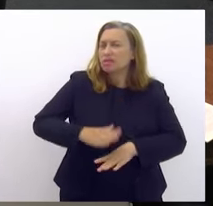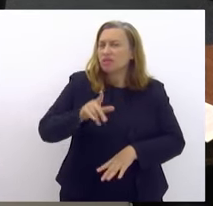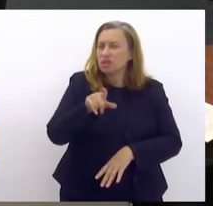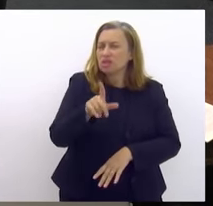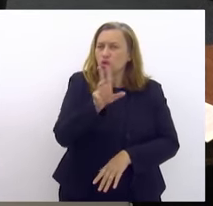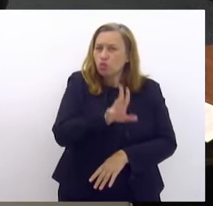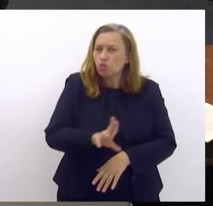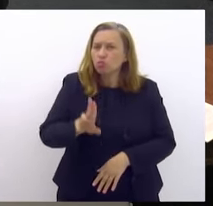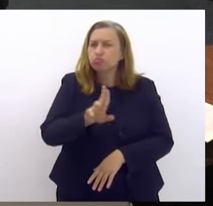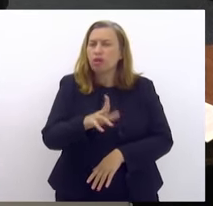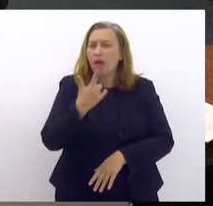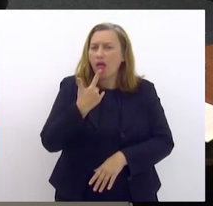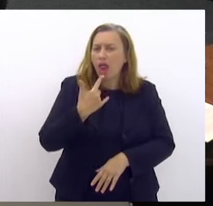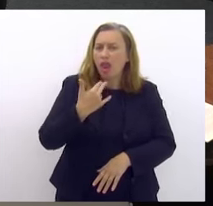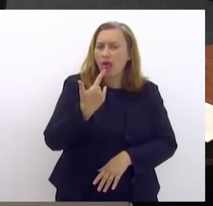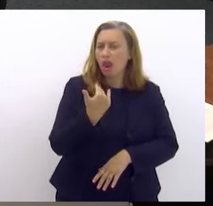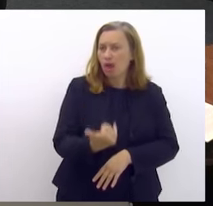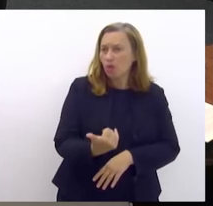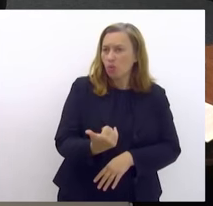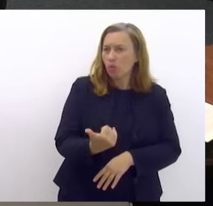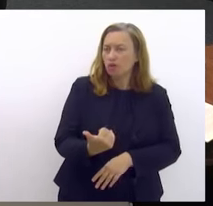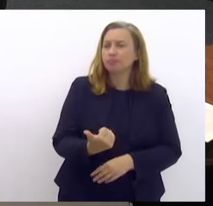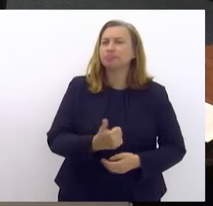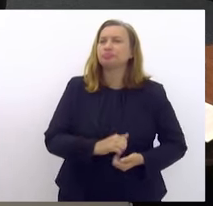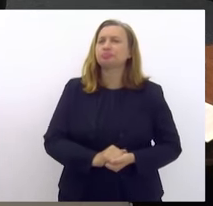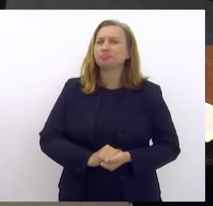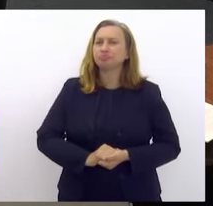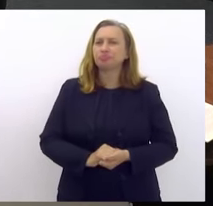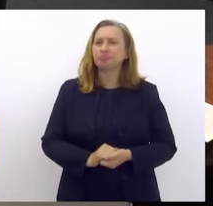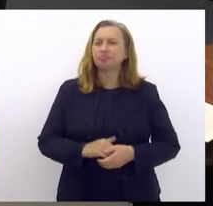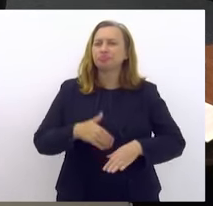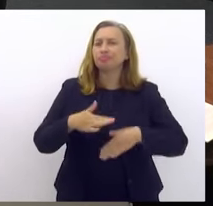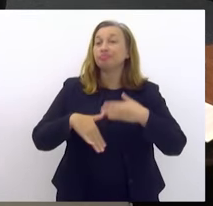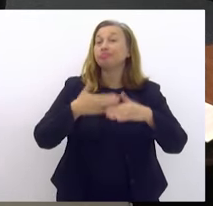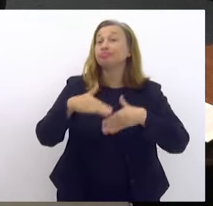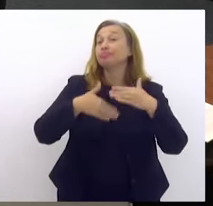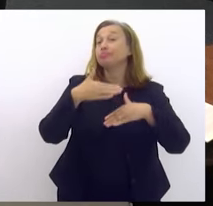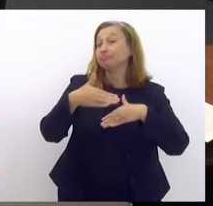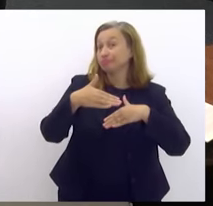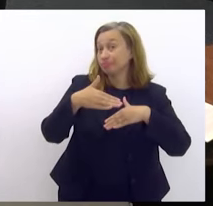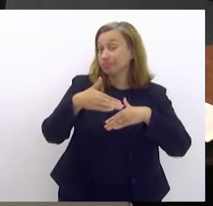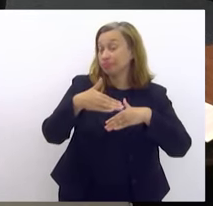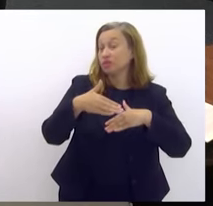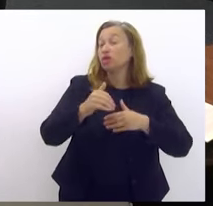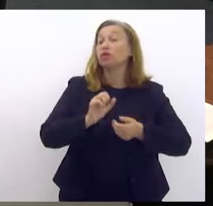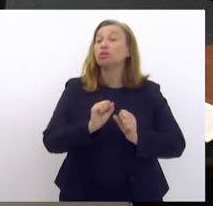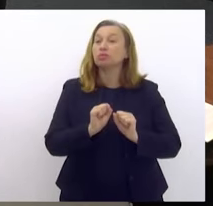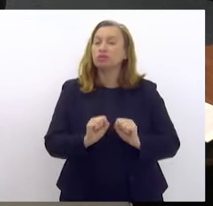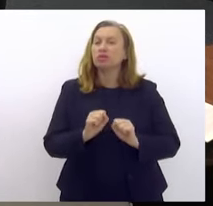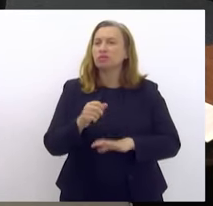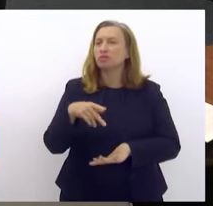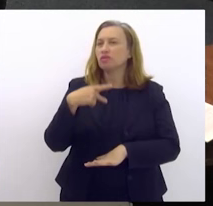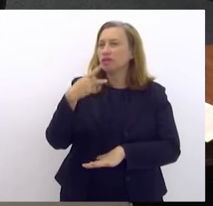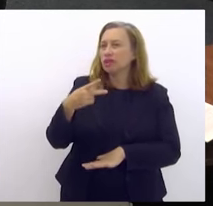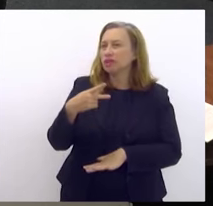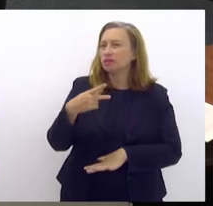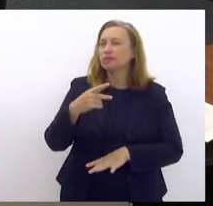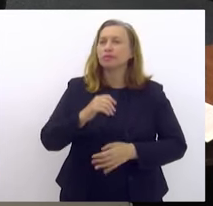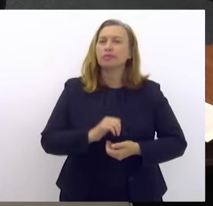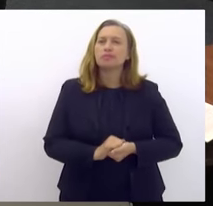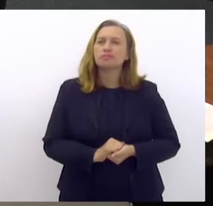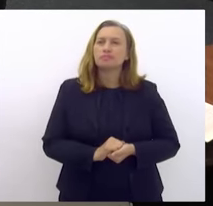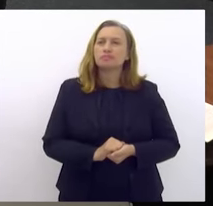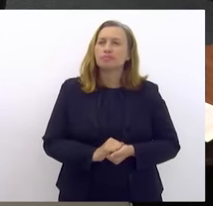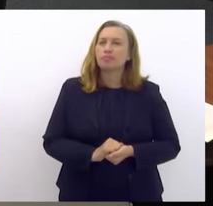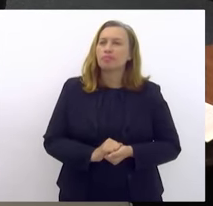língua, essa língua vai passar a nascer naquilo que é chamado ou